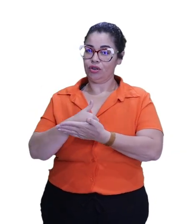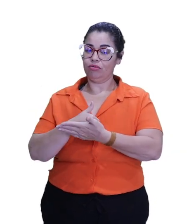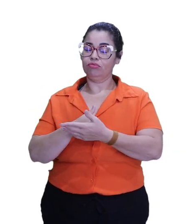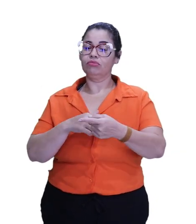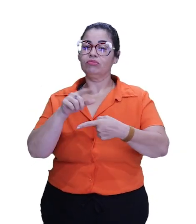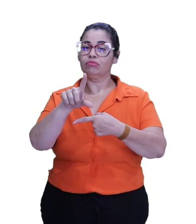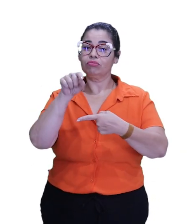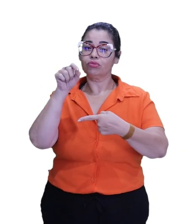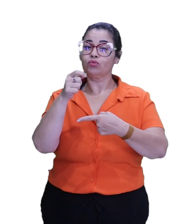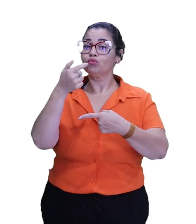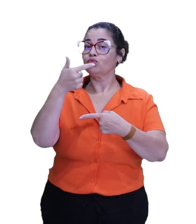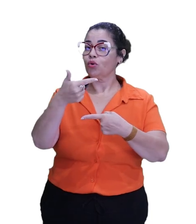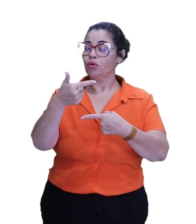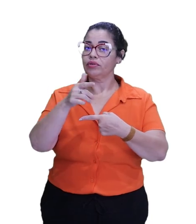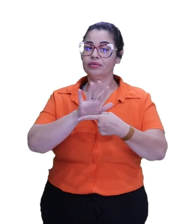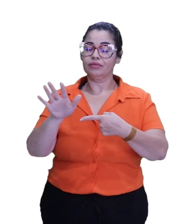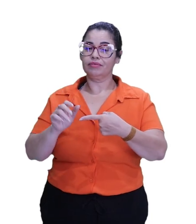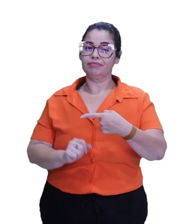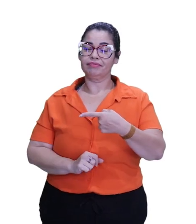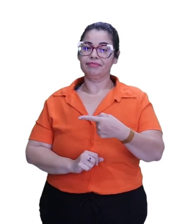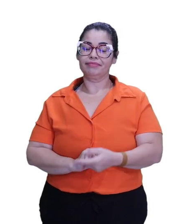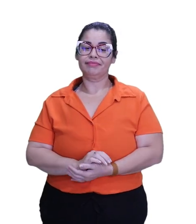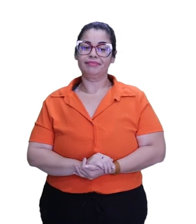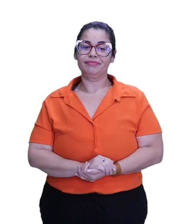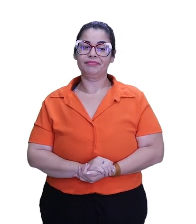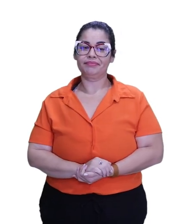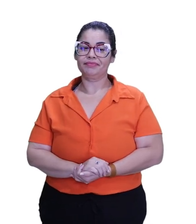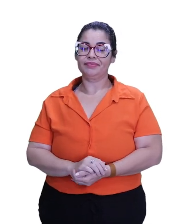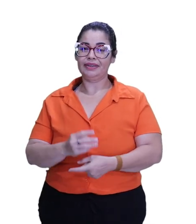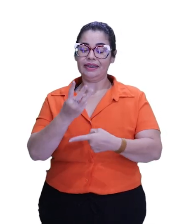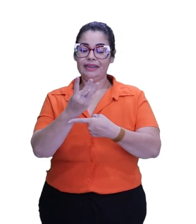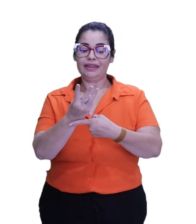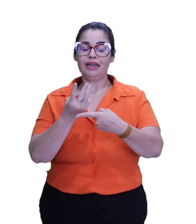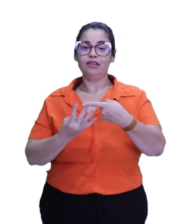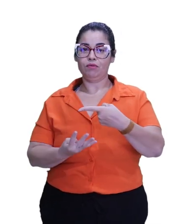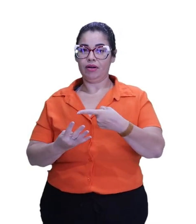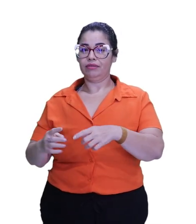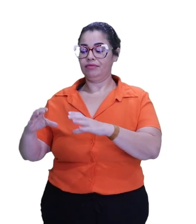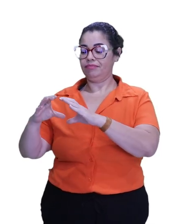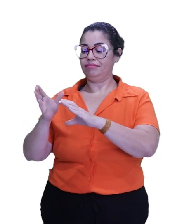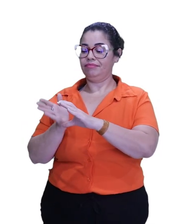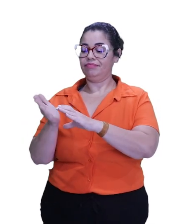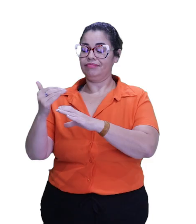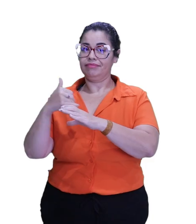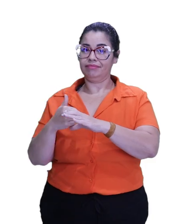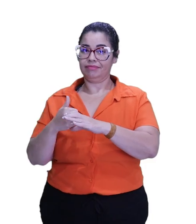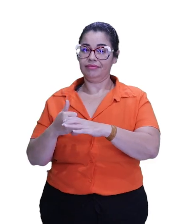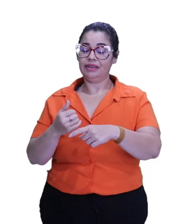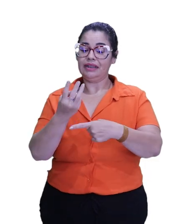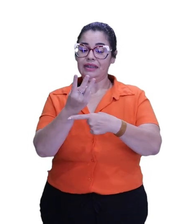destas escolhemos apenas 2. A próxima, 3/4, que vamos ler